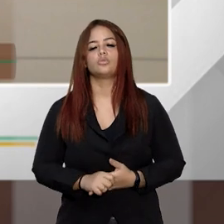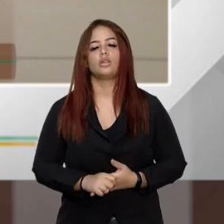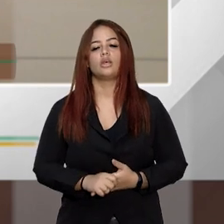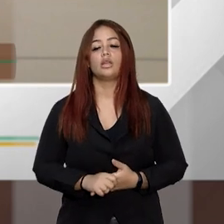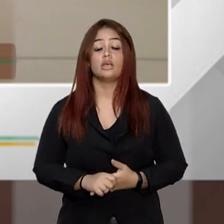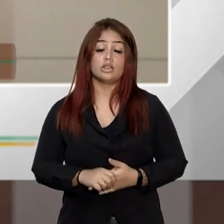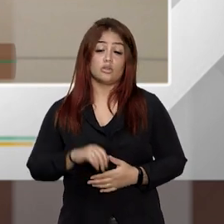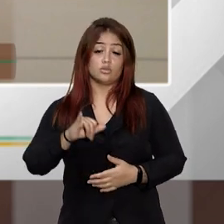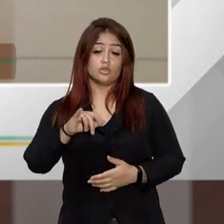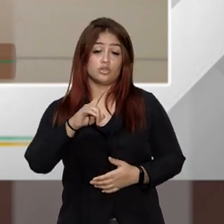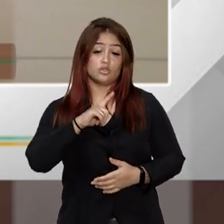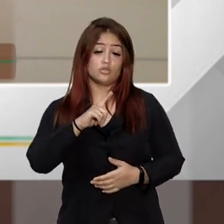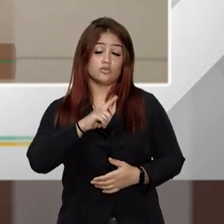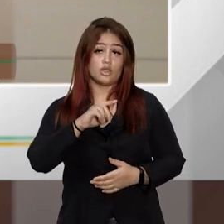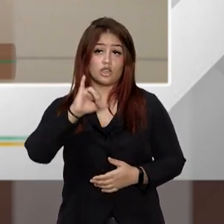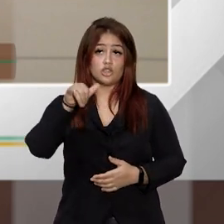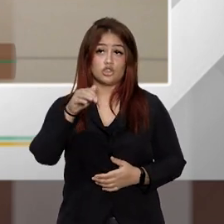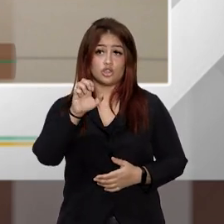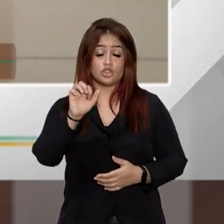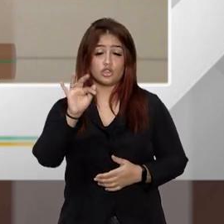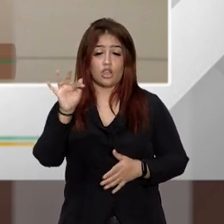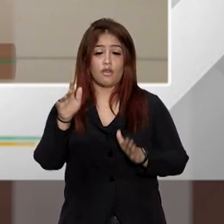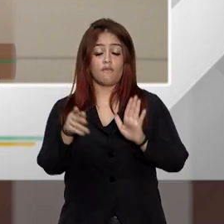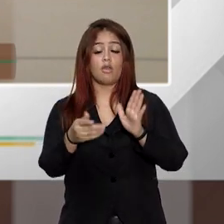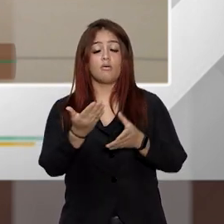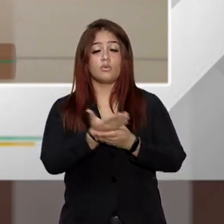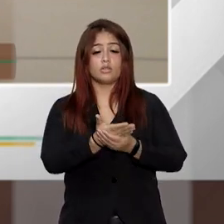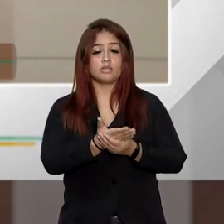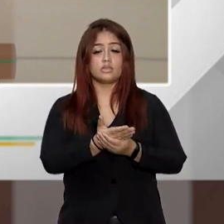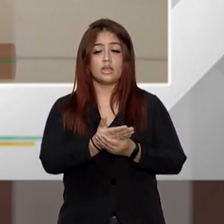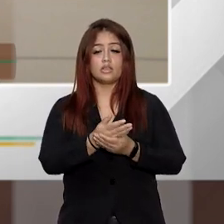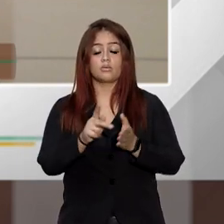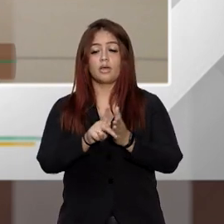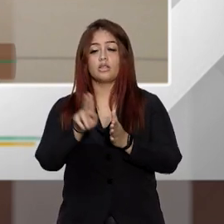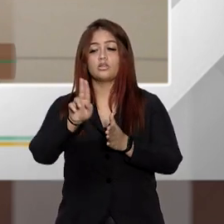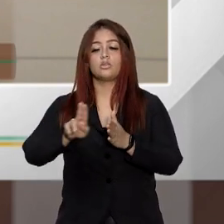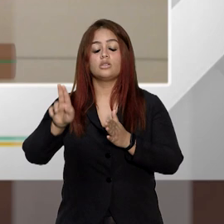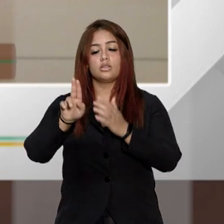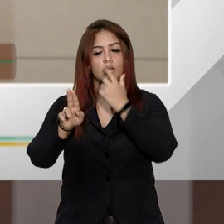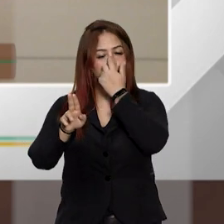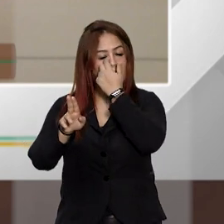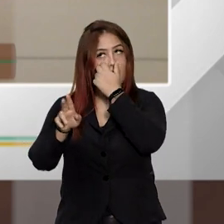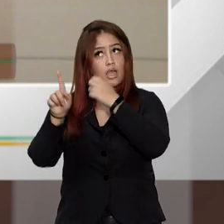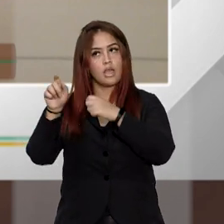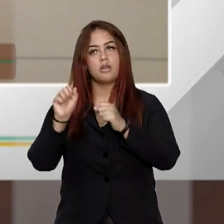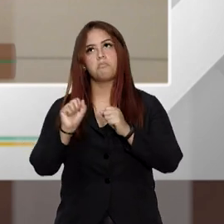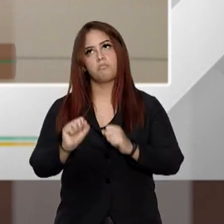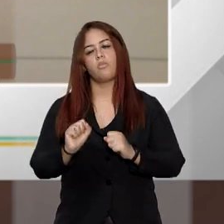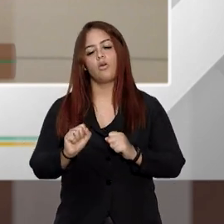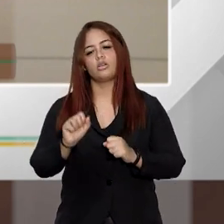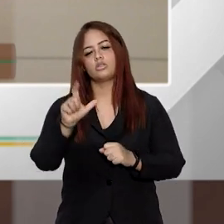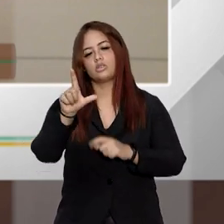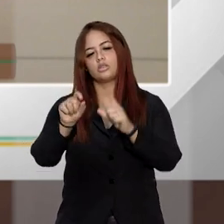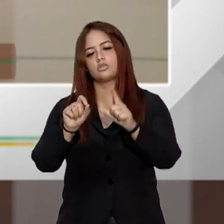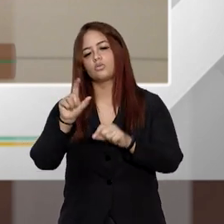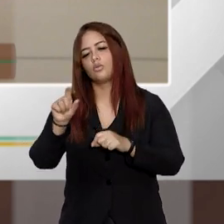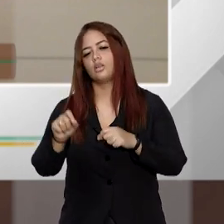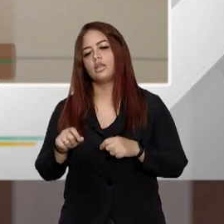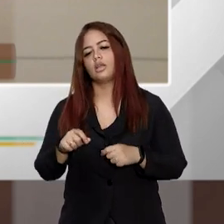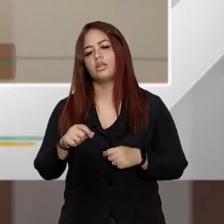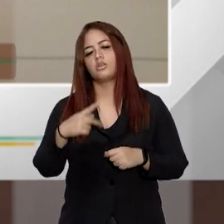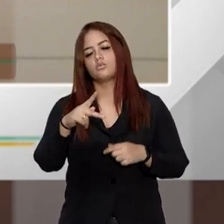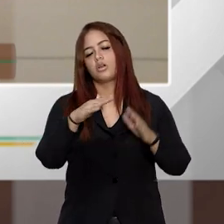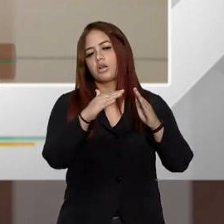no caso de uma demanda no Juizado Federal em face da União, diz esse dispositivo que o autor ele pode escolher no seu